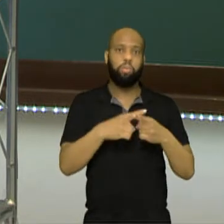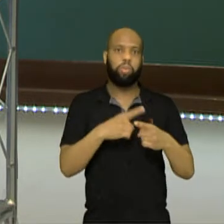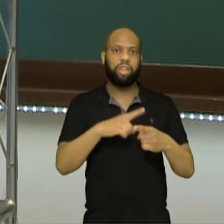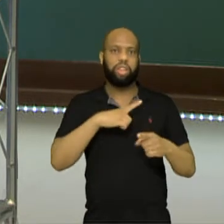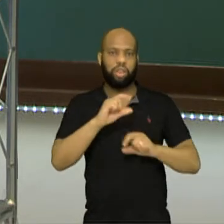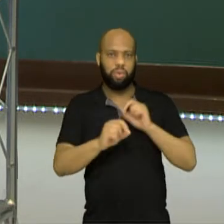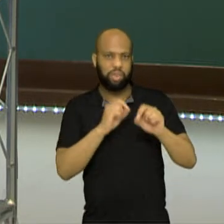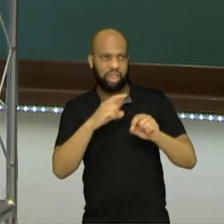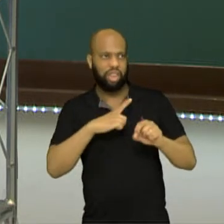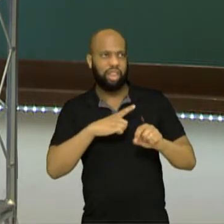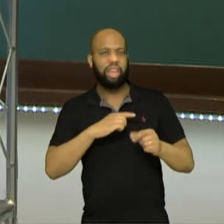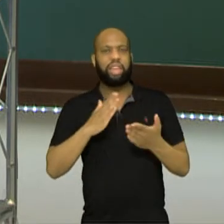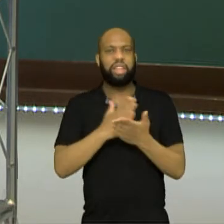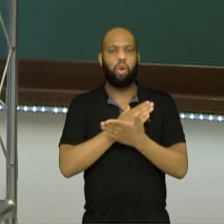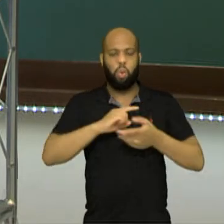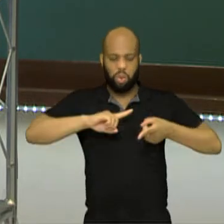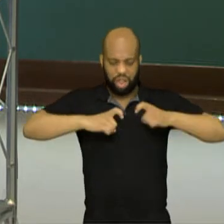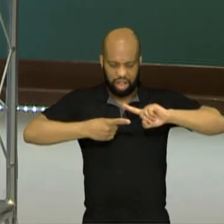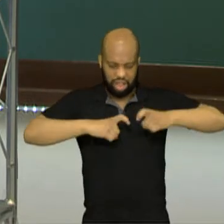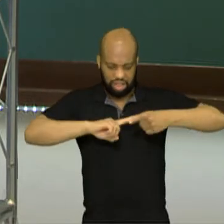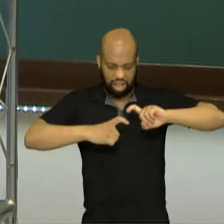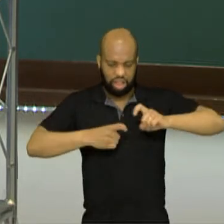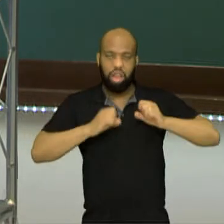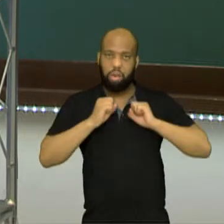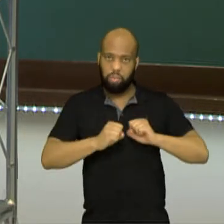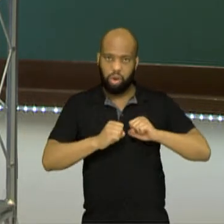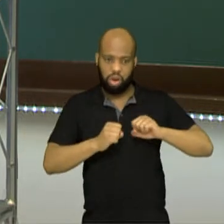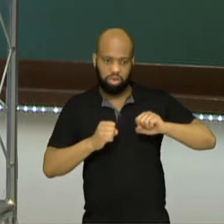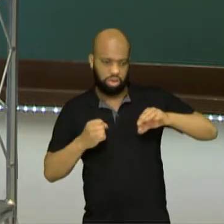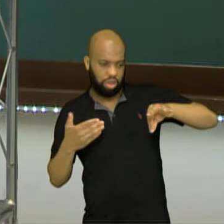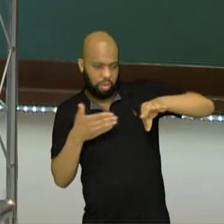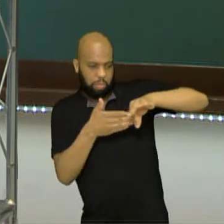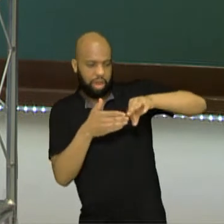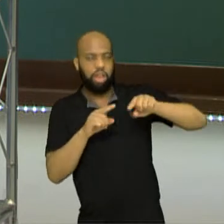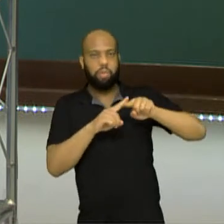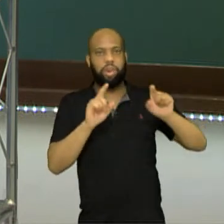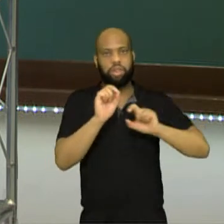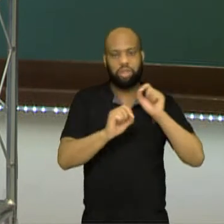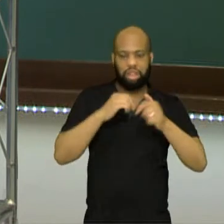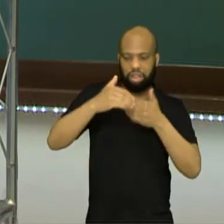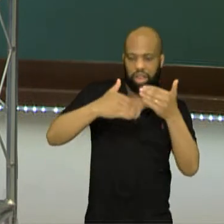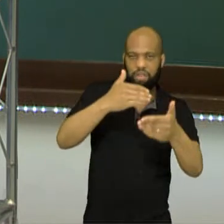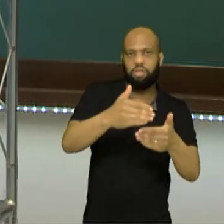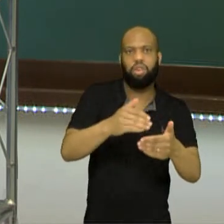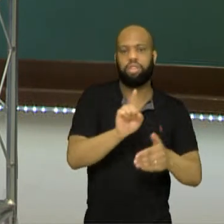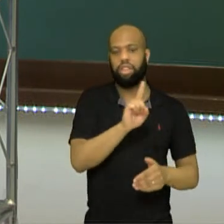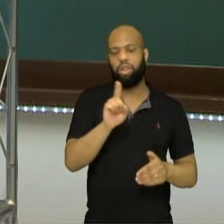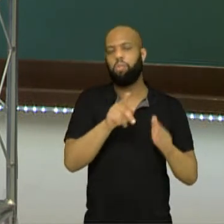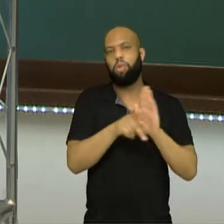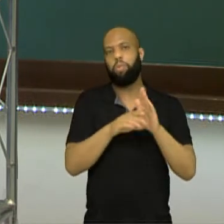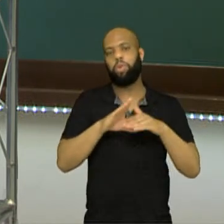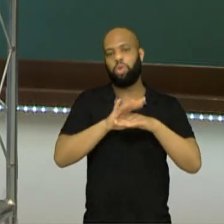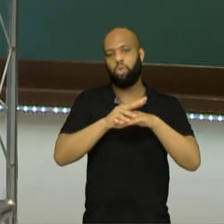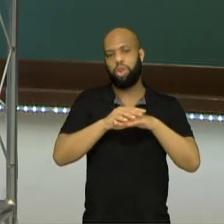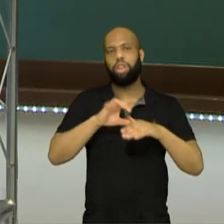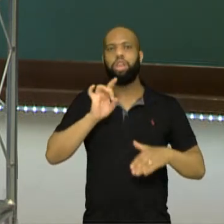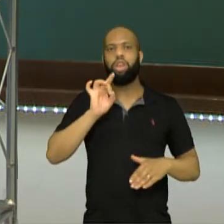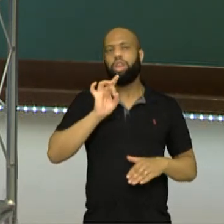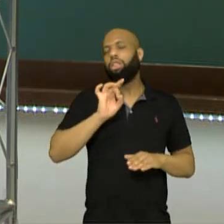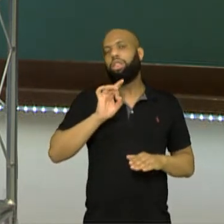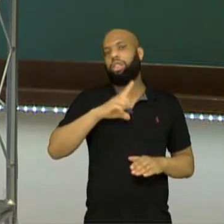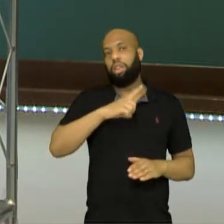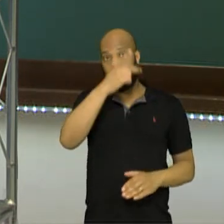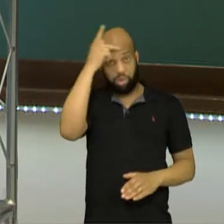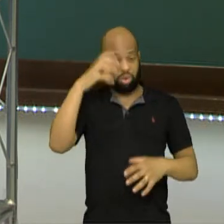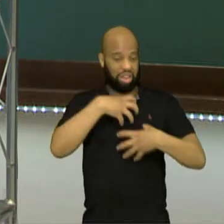infecção, a entrada de algum micro-organismo, né, infectante ali, muitas vezes ele não se desenvolve em doenças, se torna assintomático, por isso a